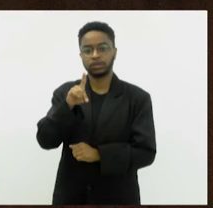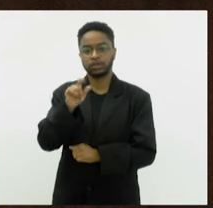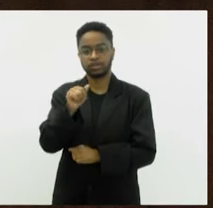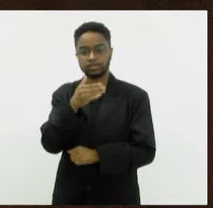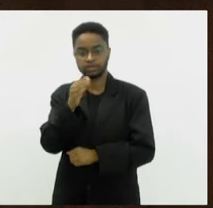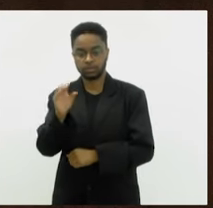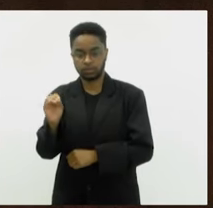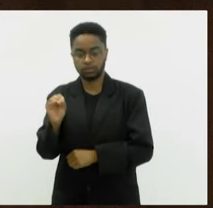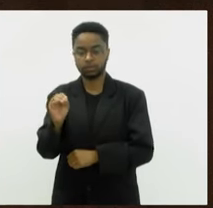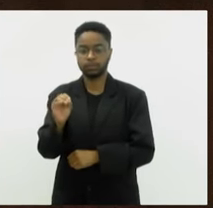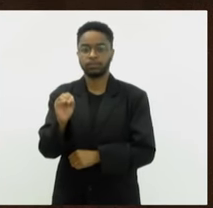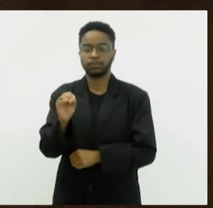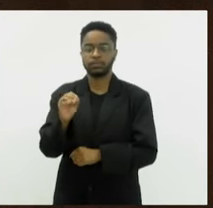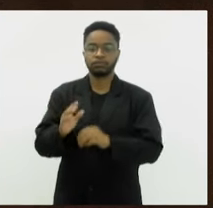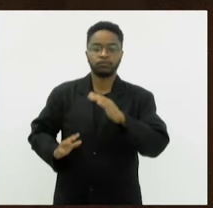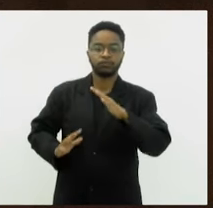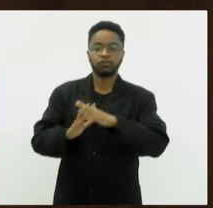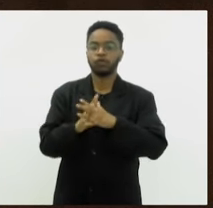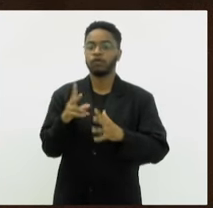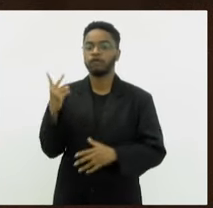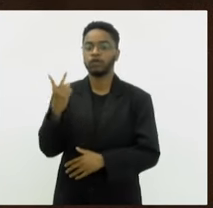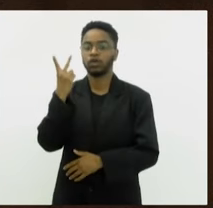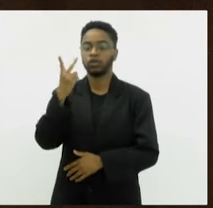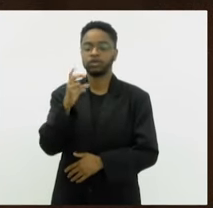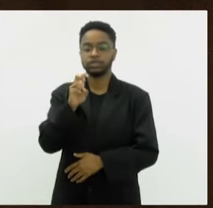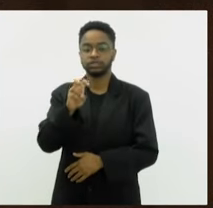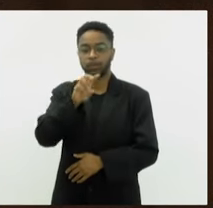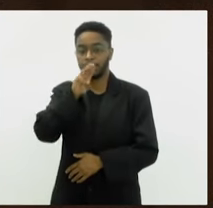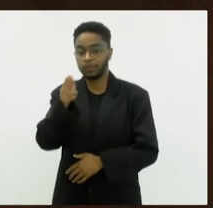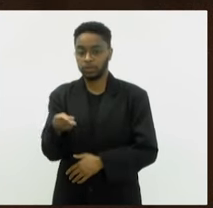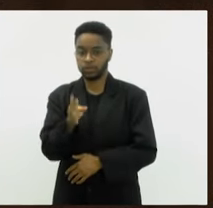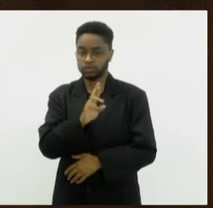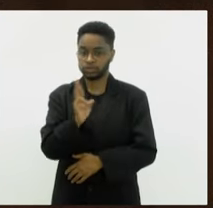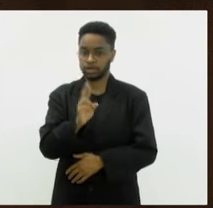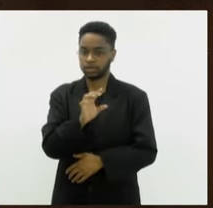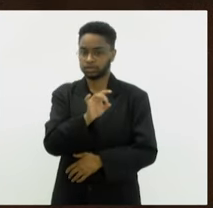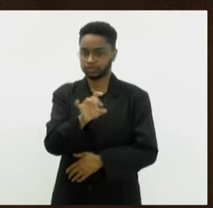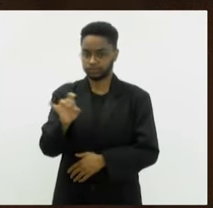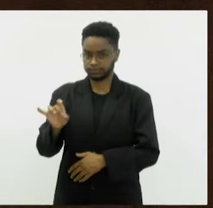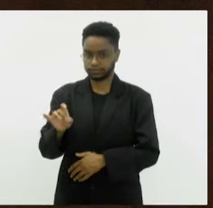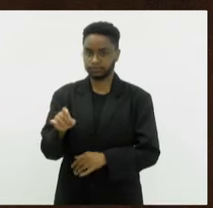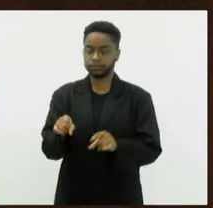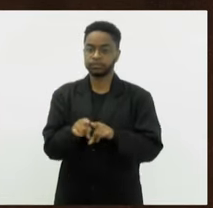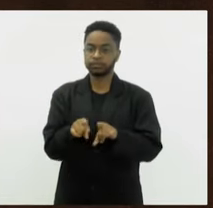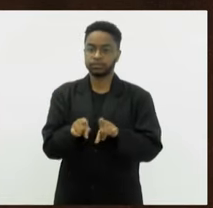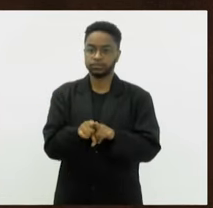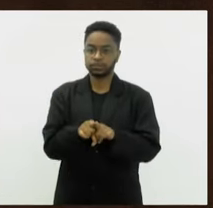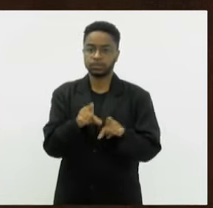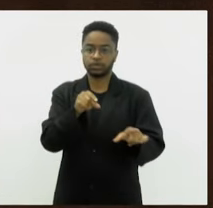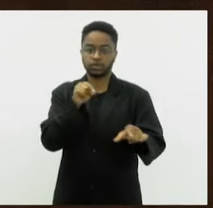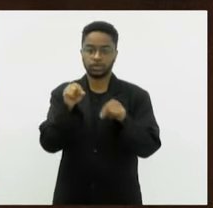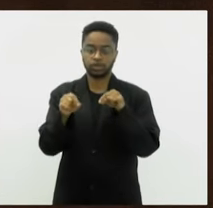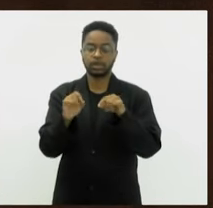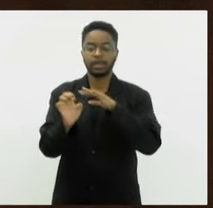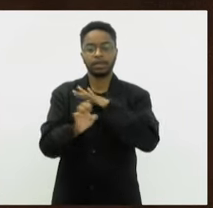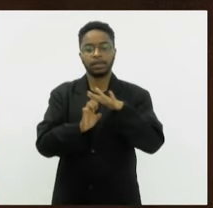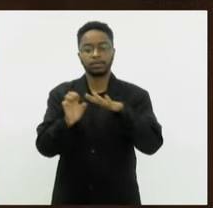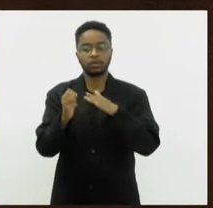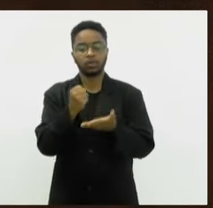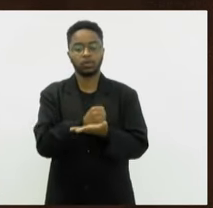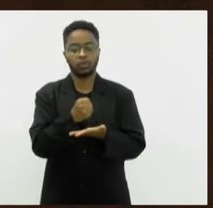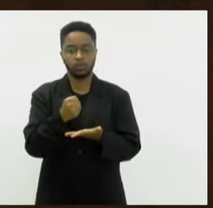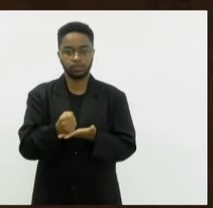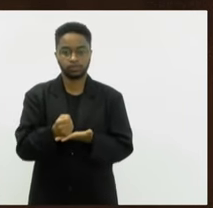isoladamente superaram o valor de 5 milhões de reais cada uma. Também foram selecionadas empresas